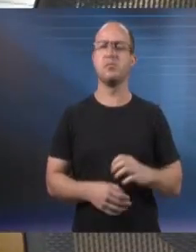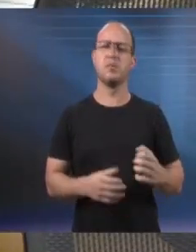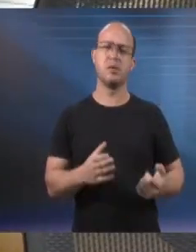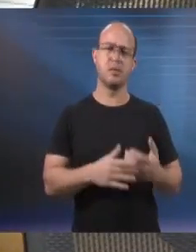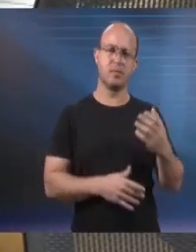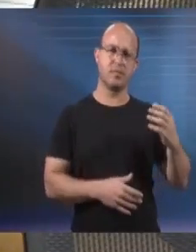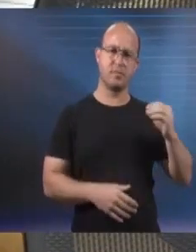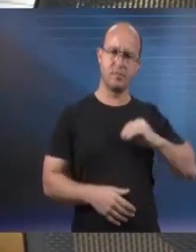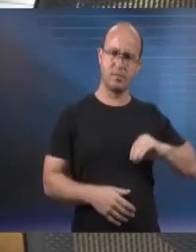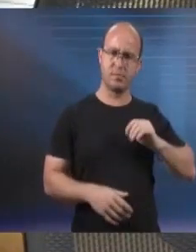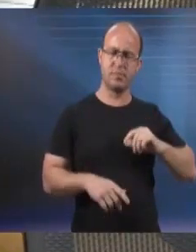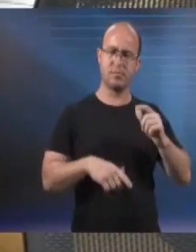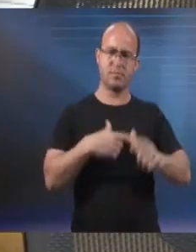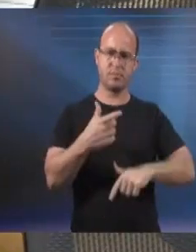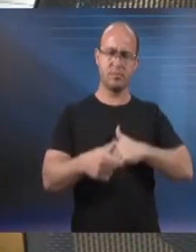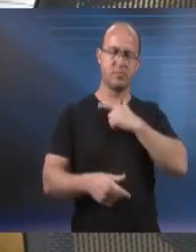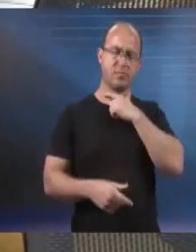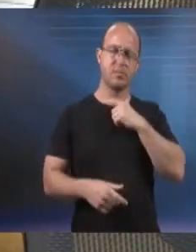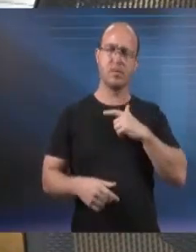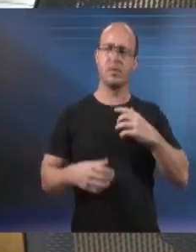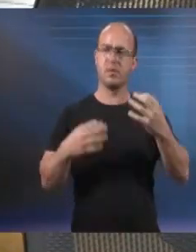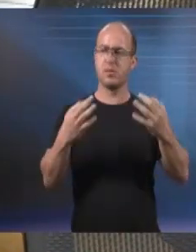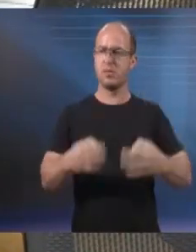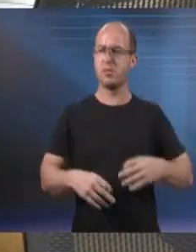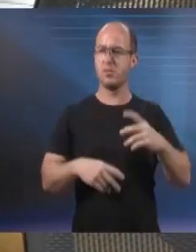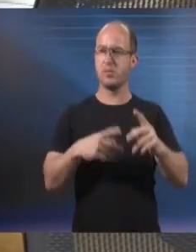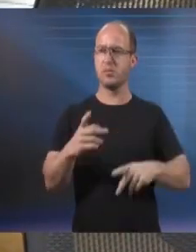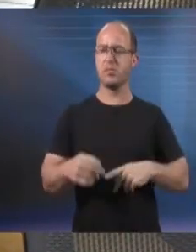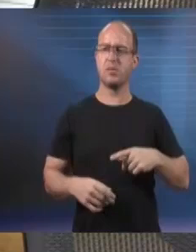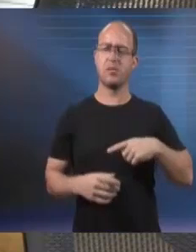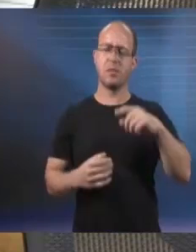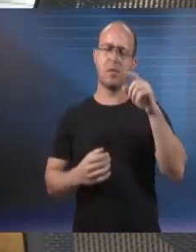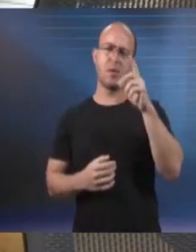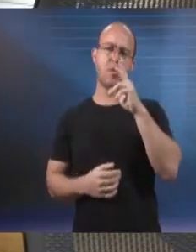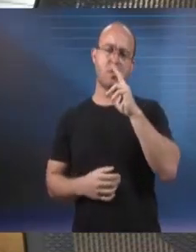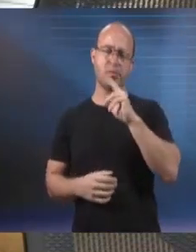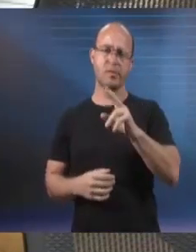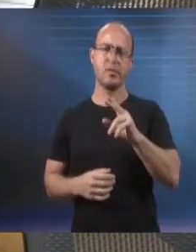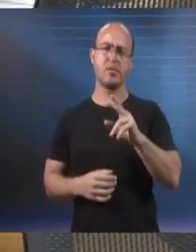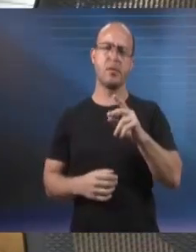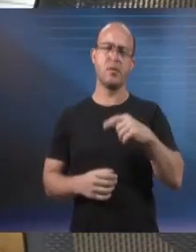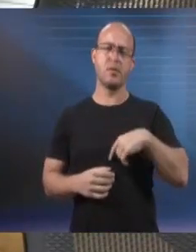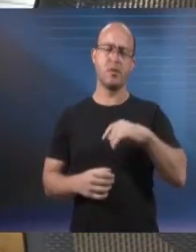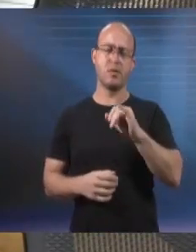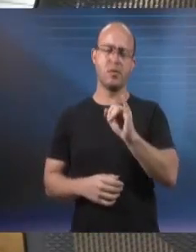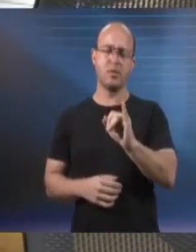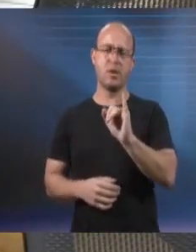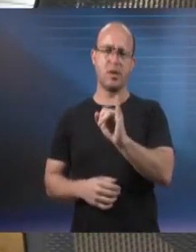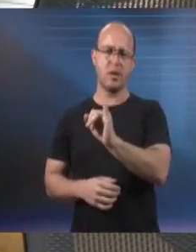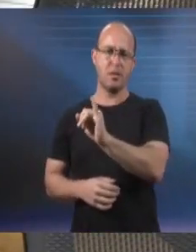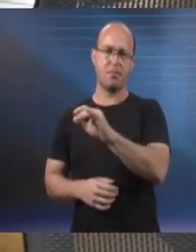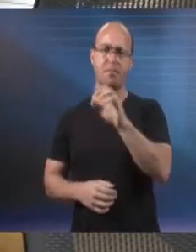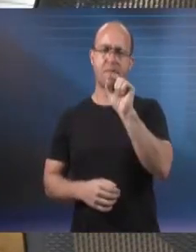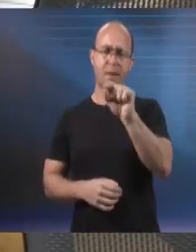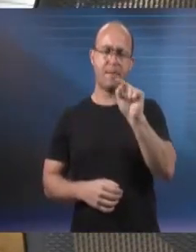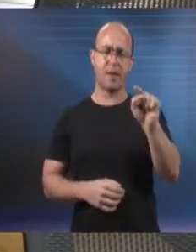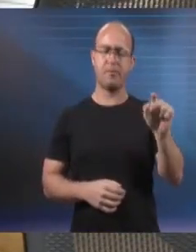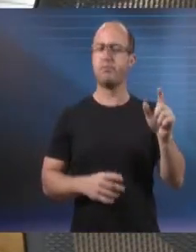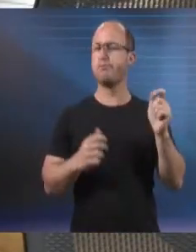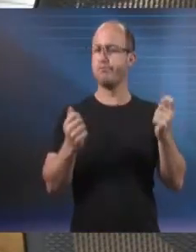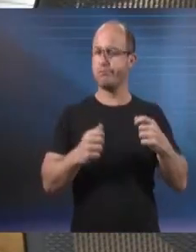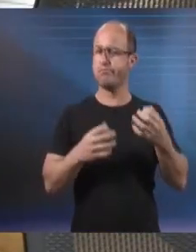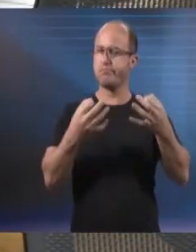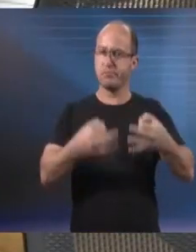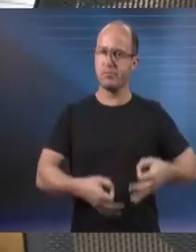emprego, renda, dando dignidade ao nosso povo. É bom colocar o ponto no i, mas é notório